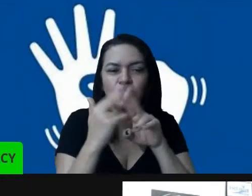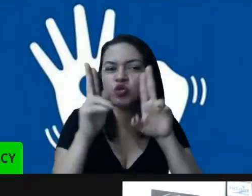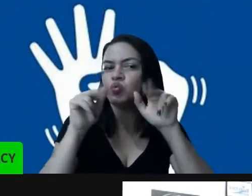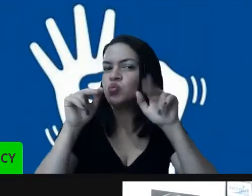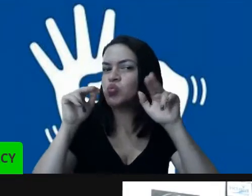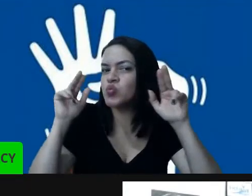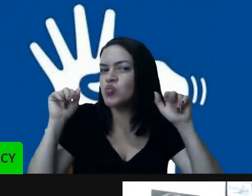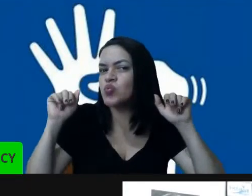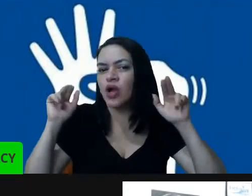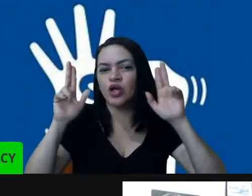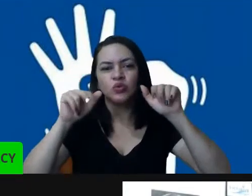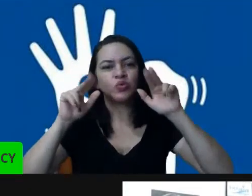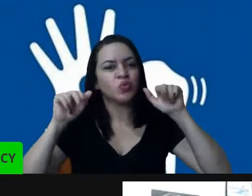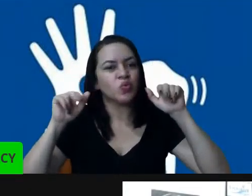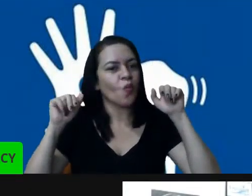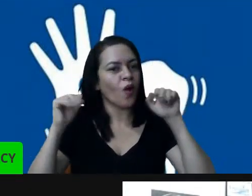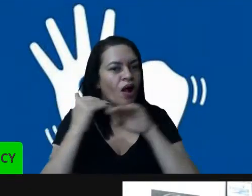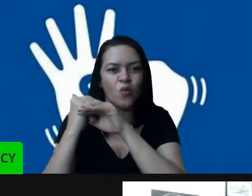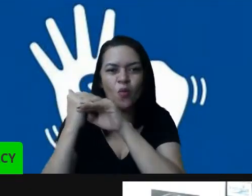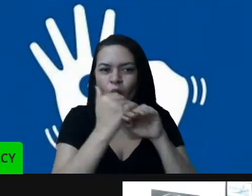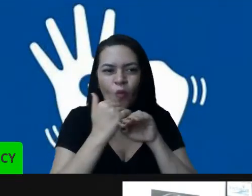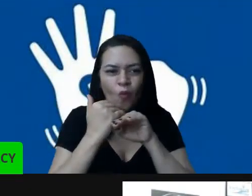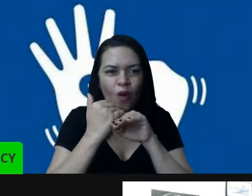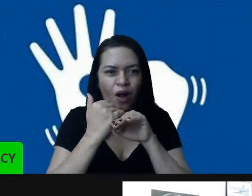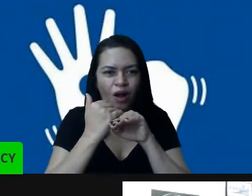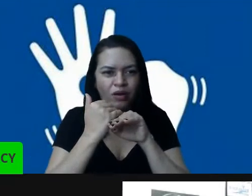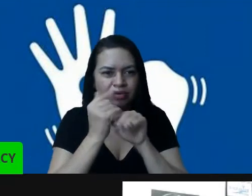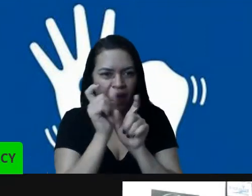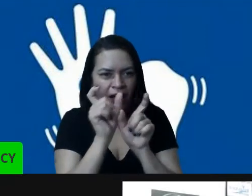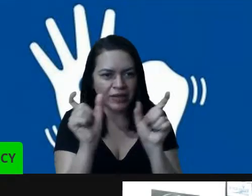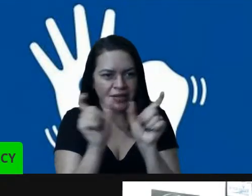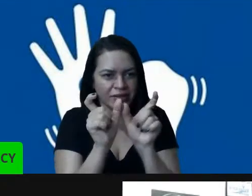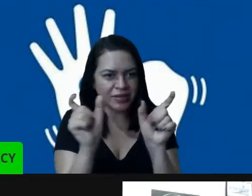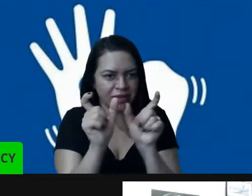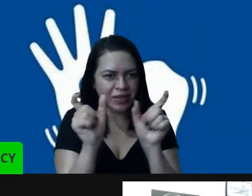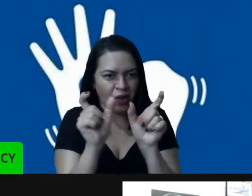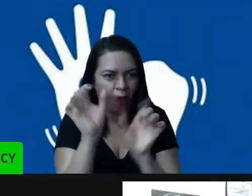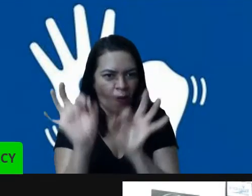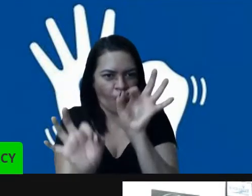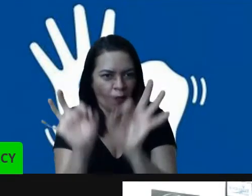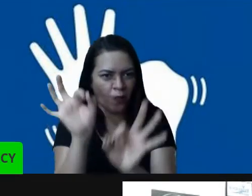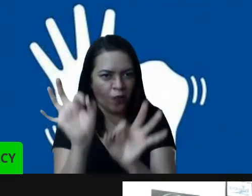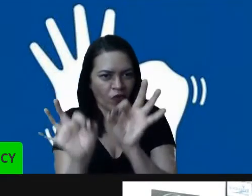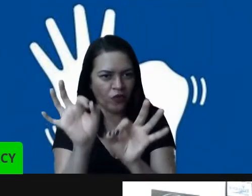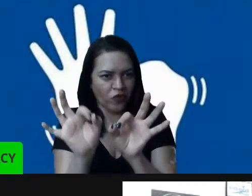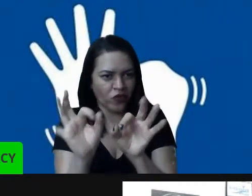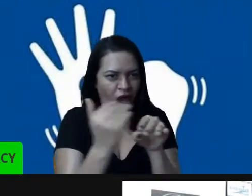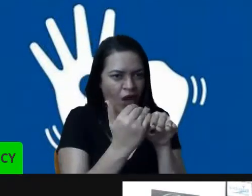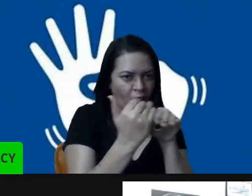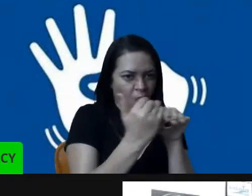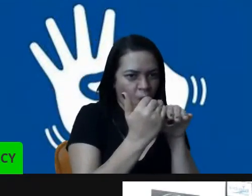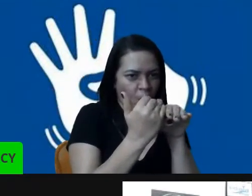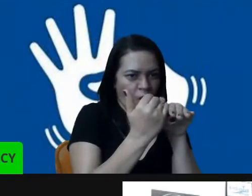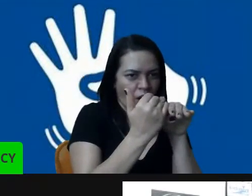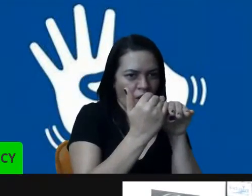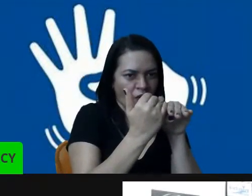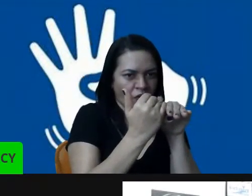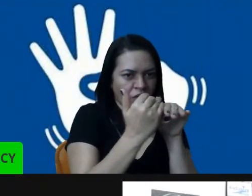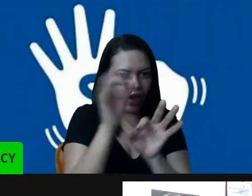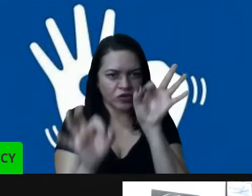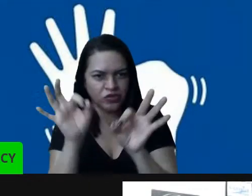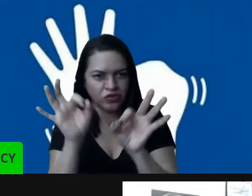nem nunca vai ser sinônimo de justiça. Nunca. Porque a gente tem que